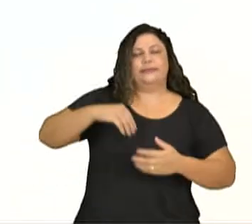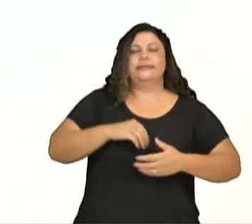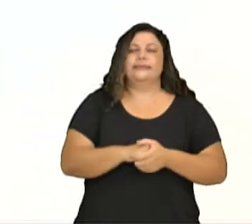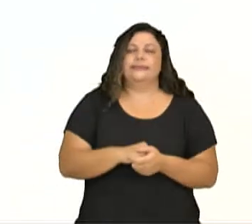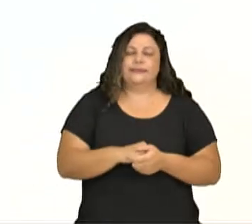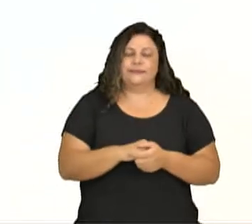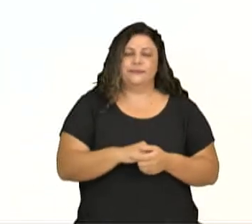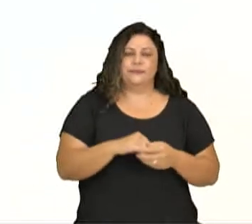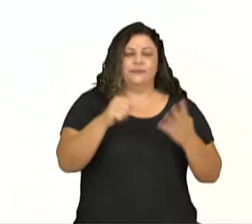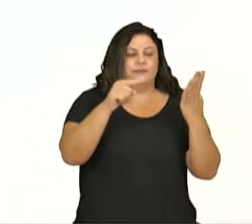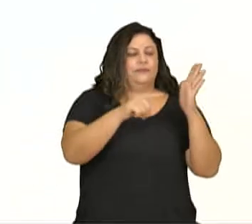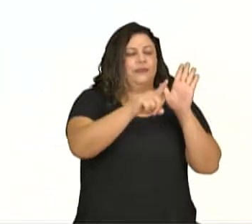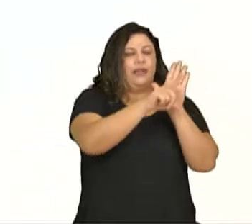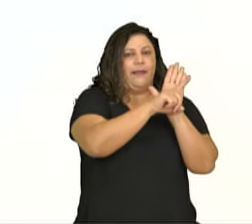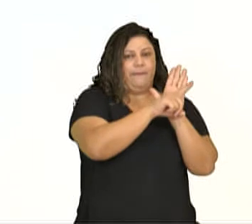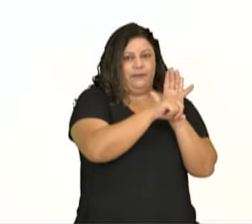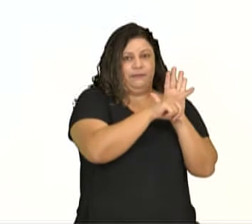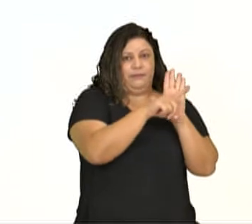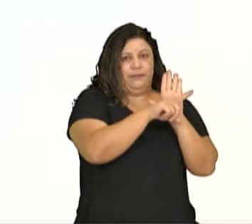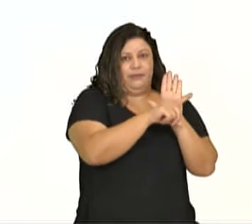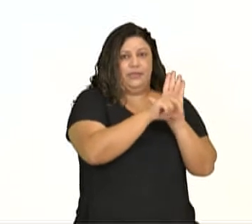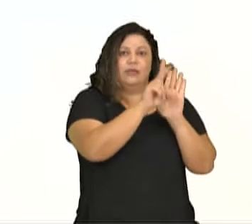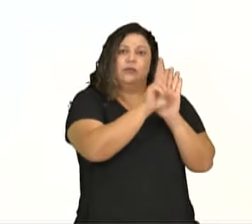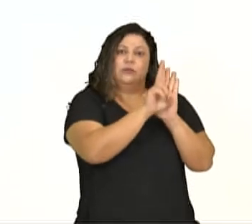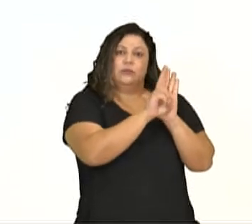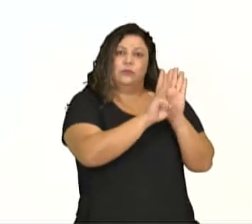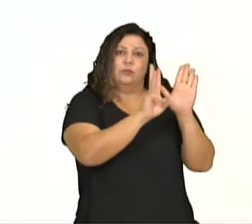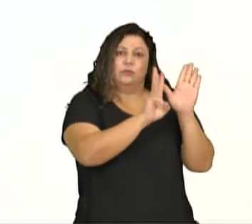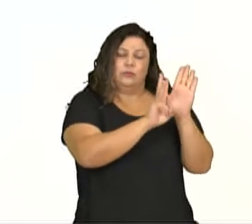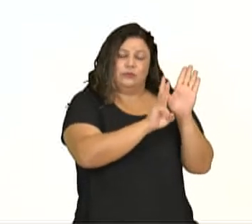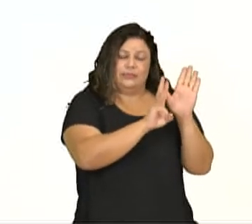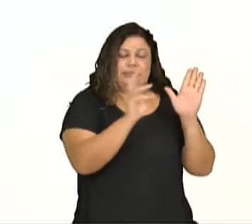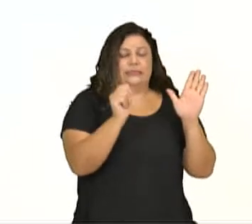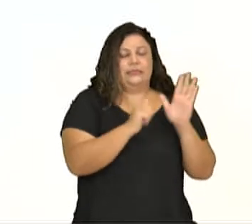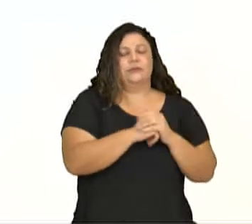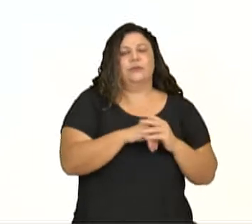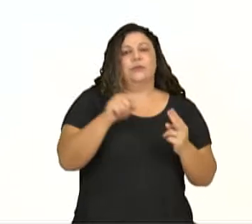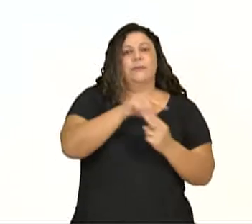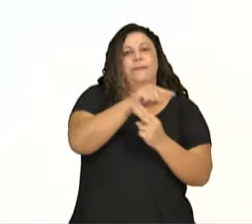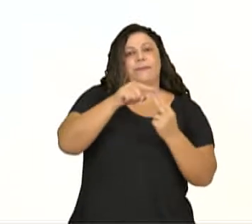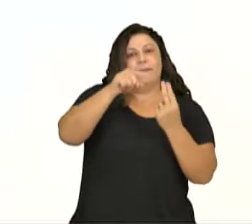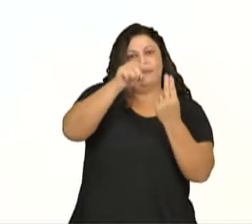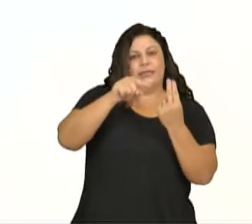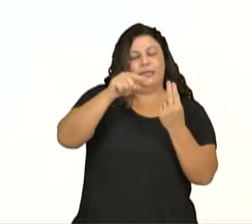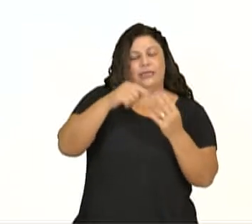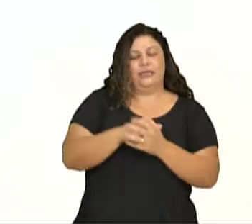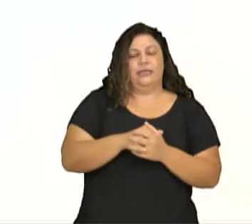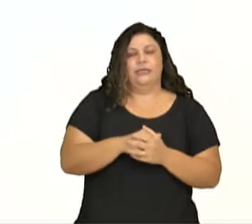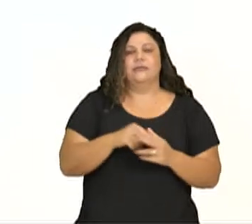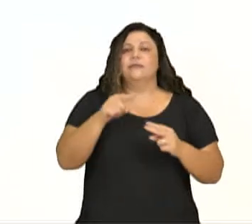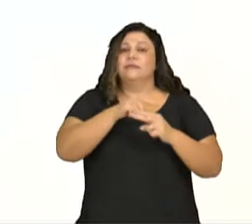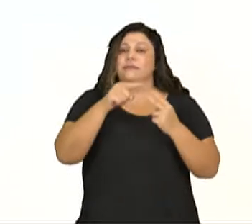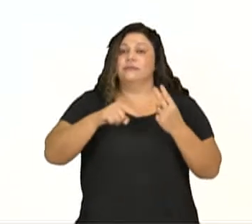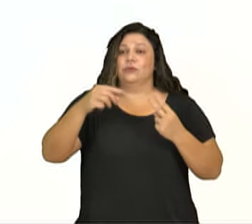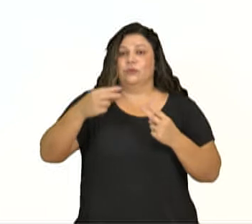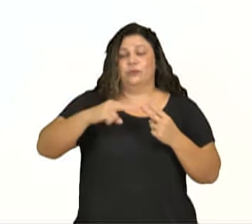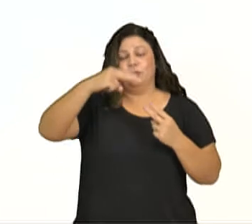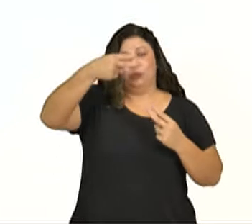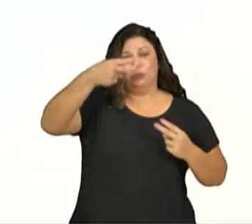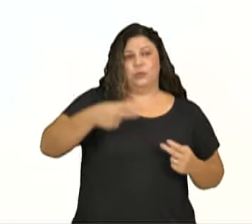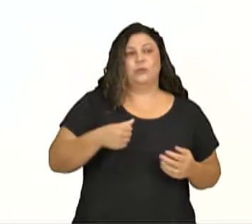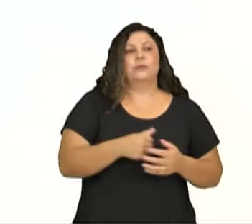terceiro quadrante, ele está entre o ângulo π e 3π sobre 2. Então, 4π sobre 3, que é o ângulo